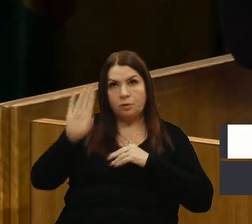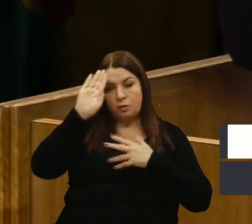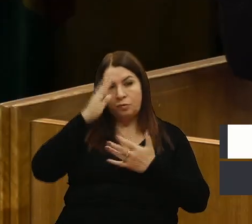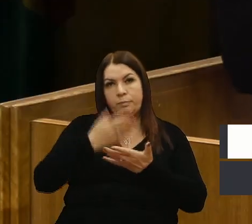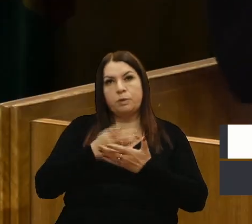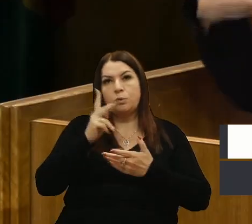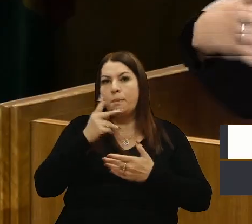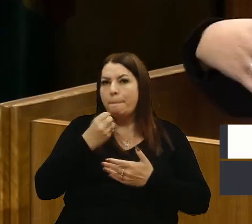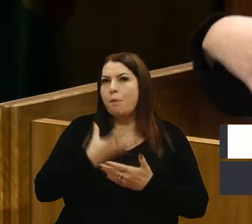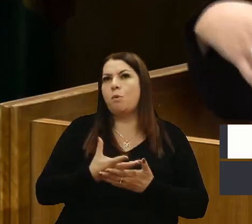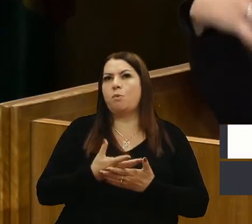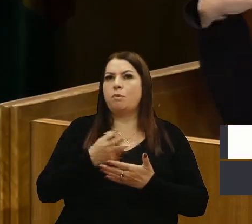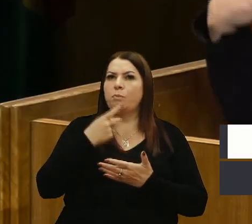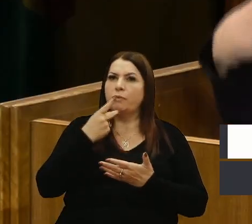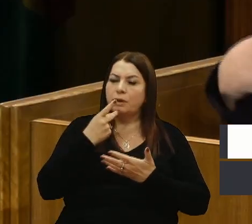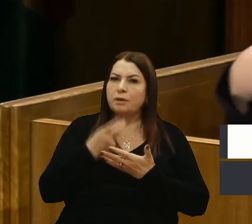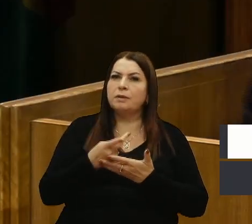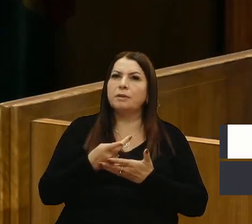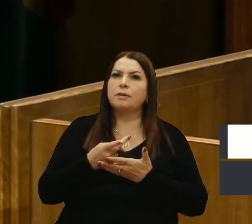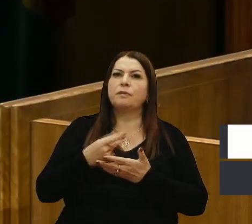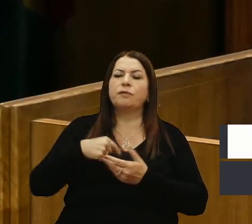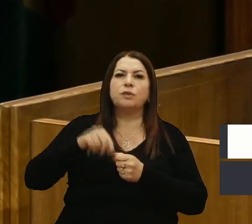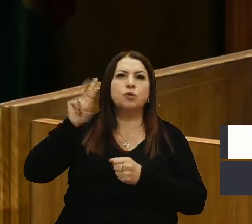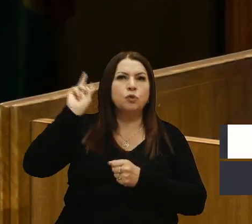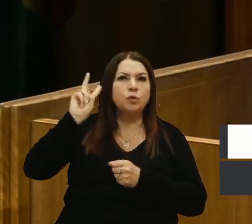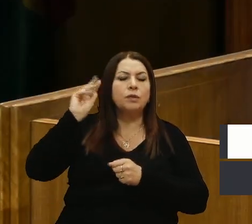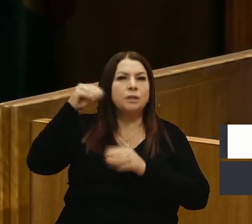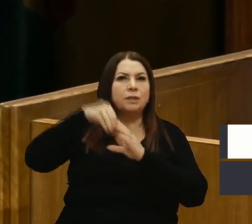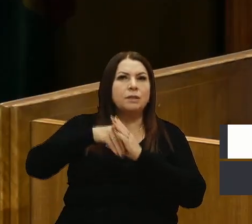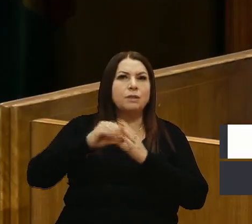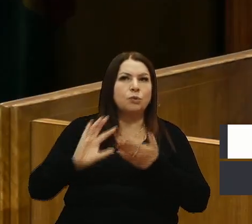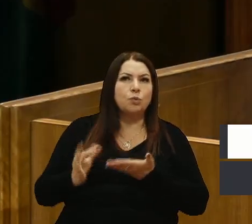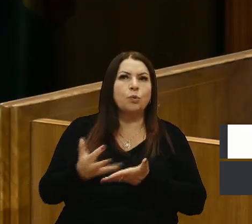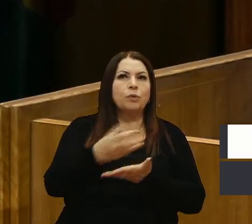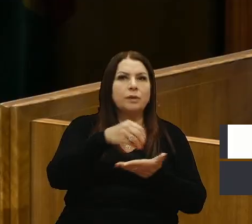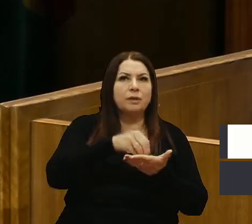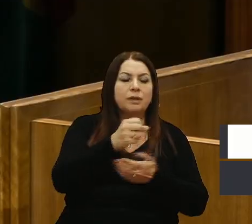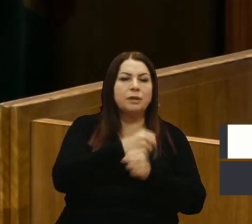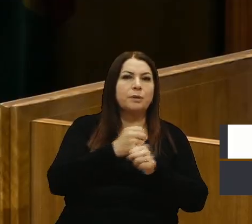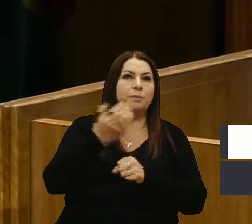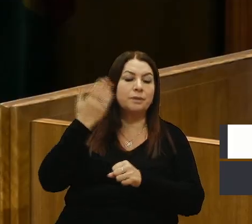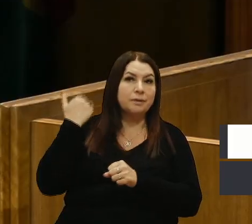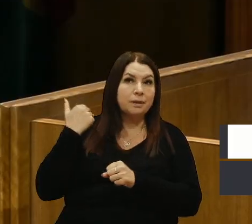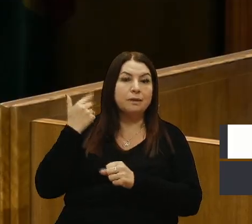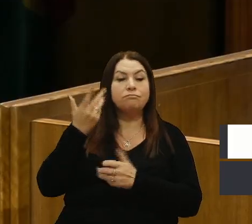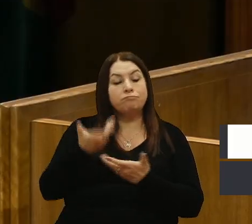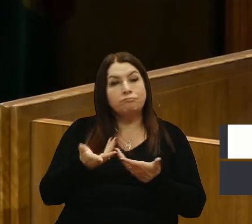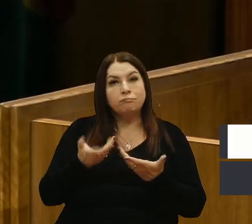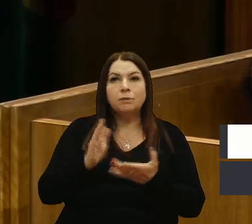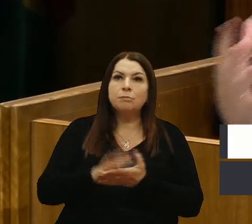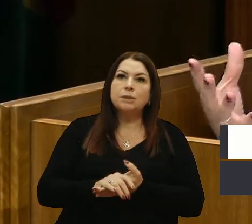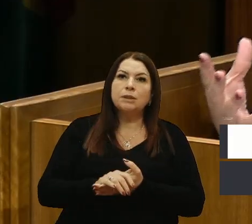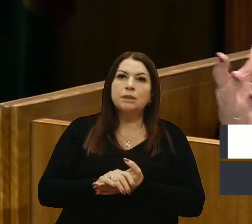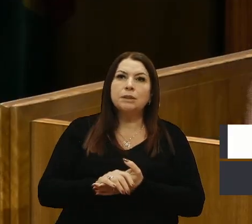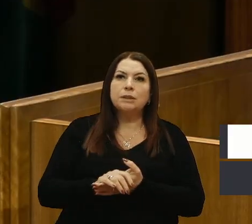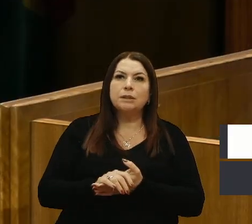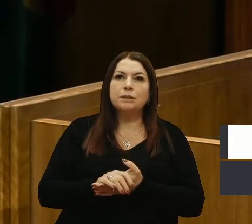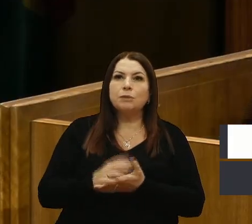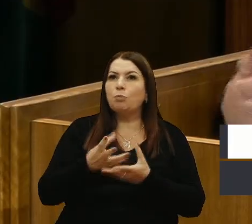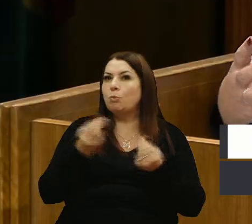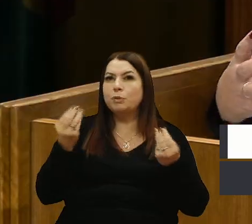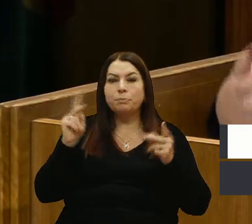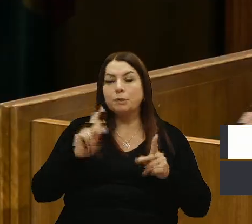pessoa boa, como eu disse, fez história dentro da Codec em anos passados, porém, ele está rodeado